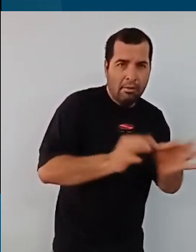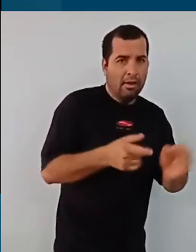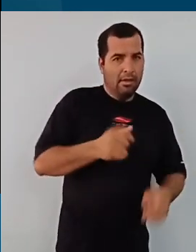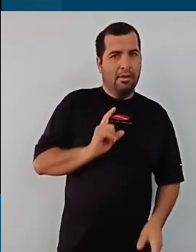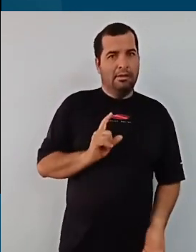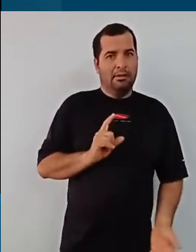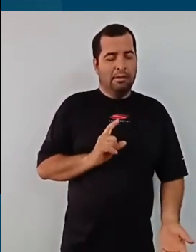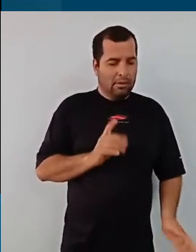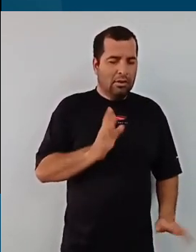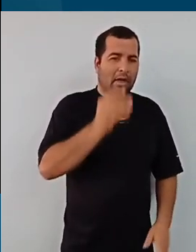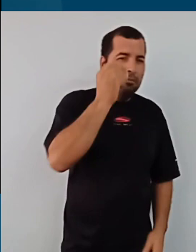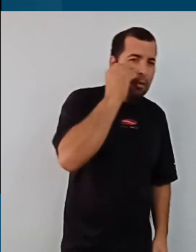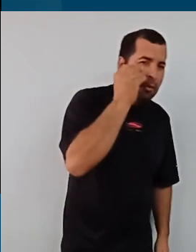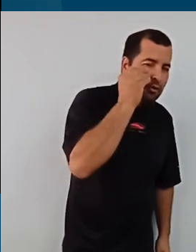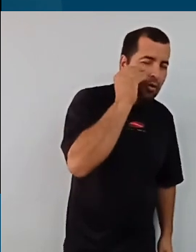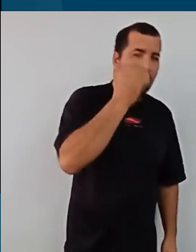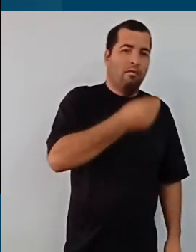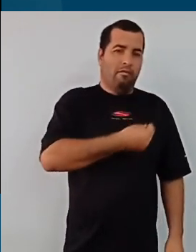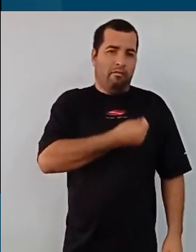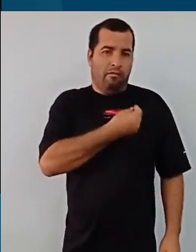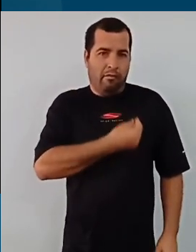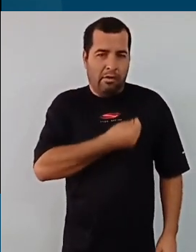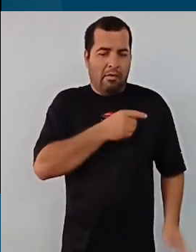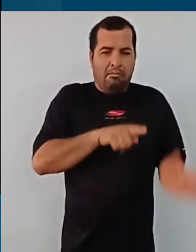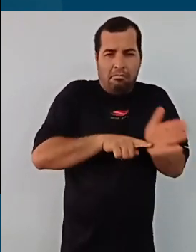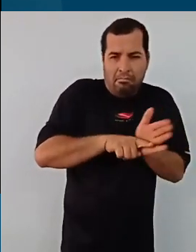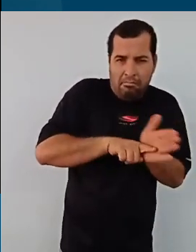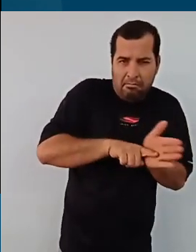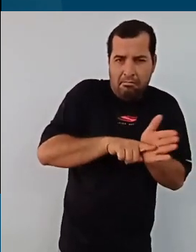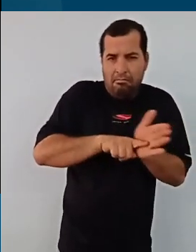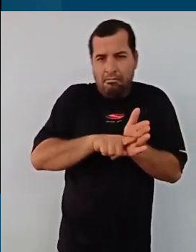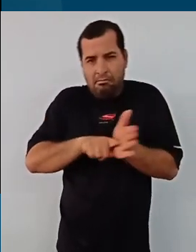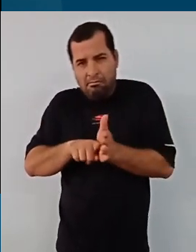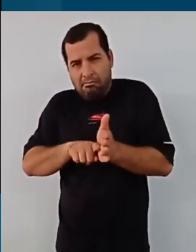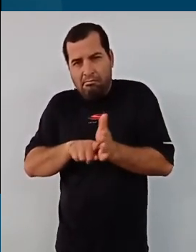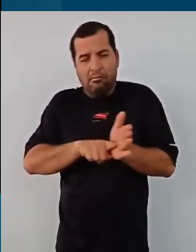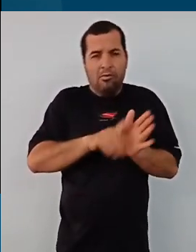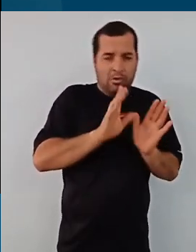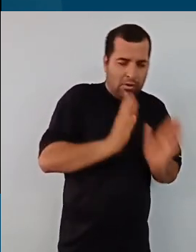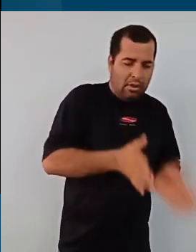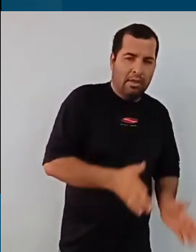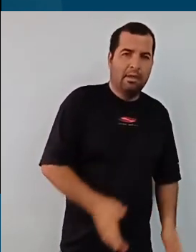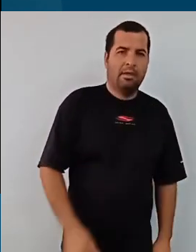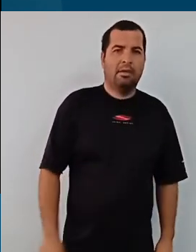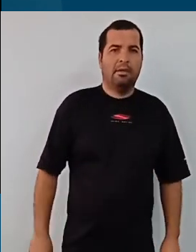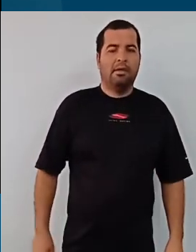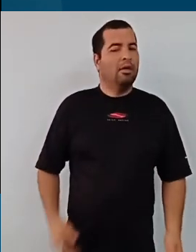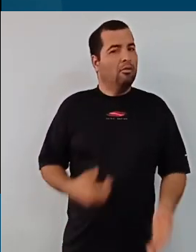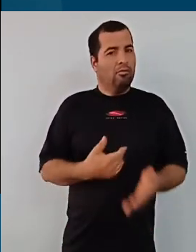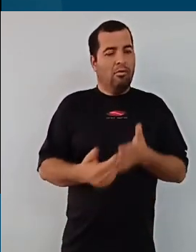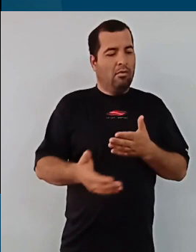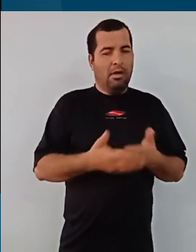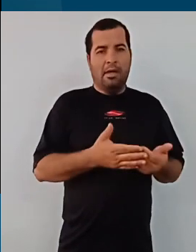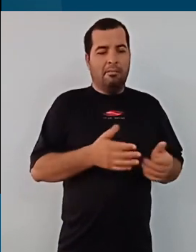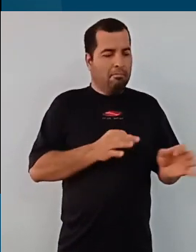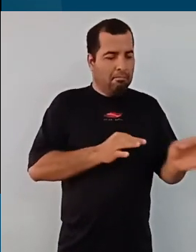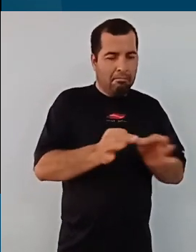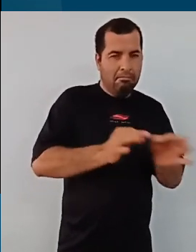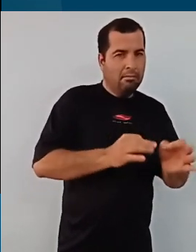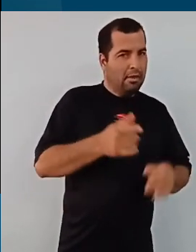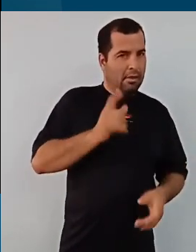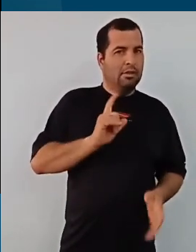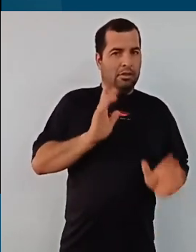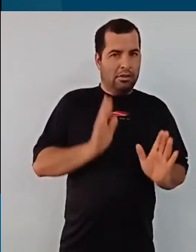que ele experimentou, vivenciou, pesquisou, investigou, analisou, seja lá qual foi a proposta para